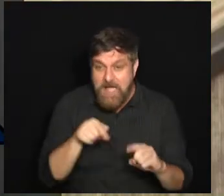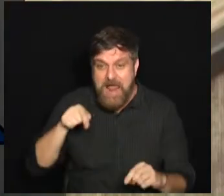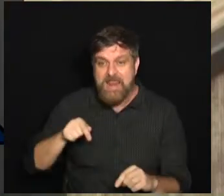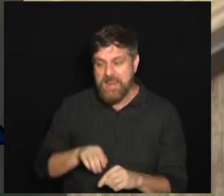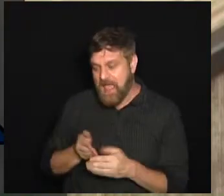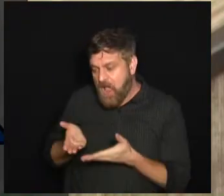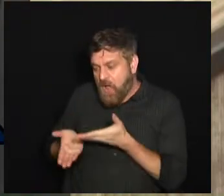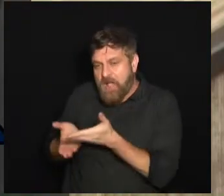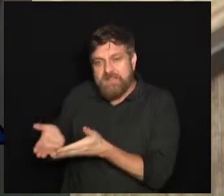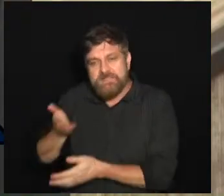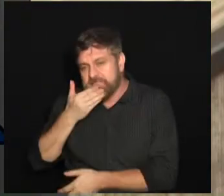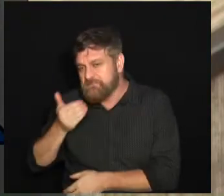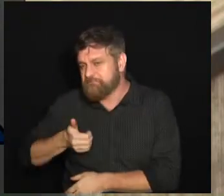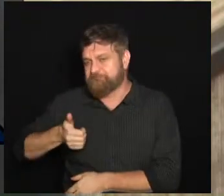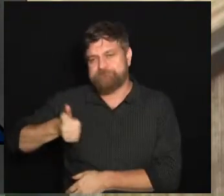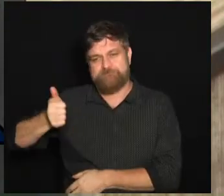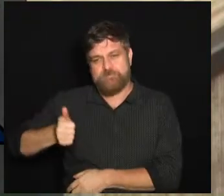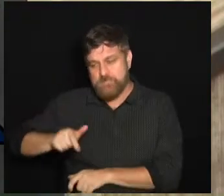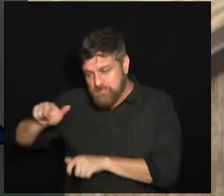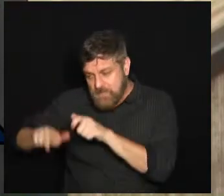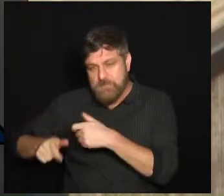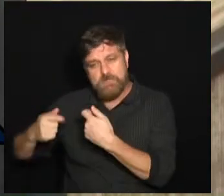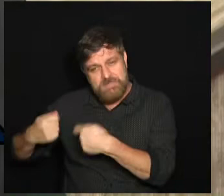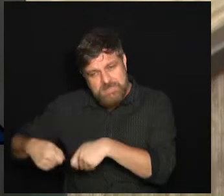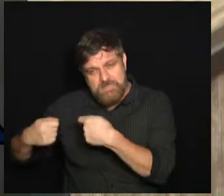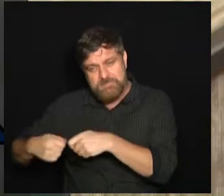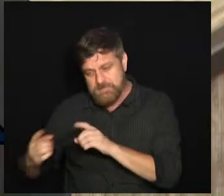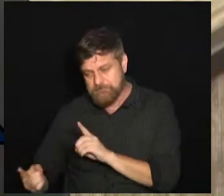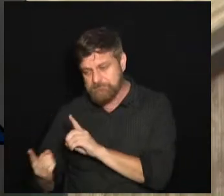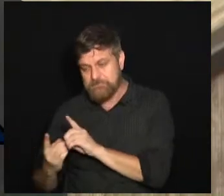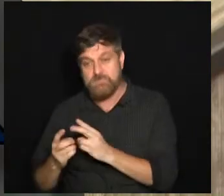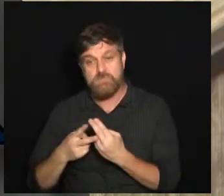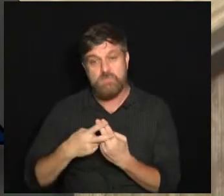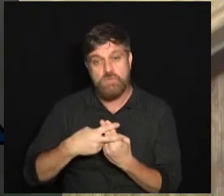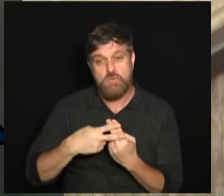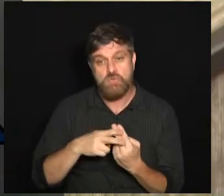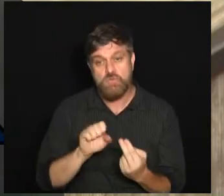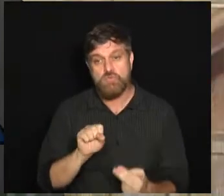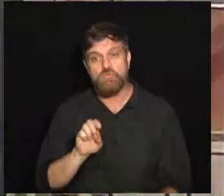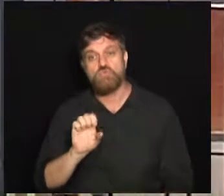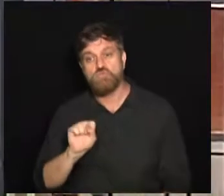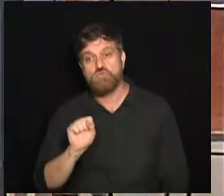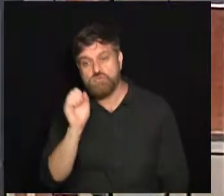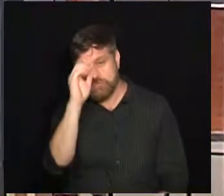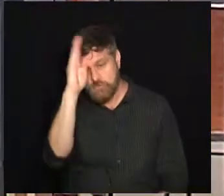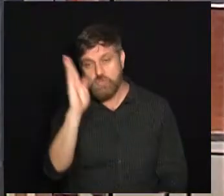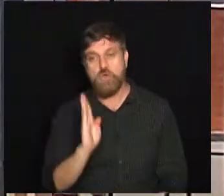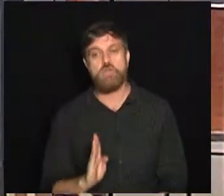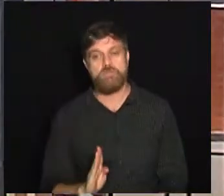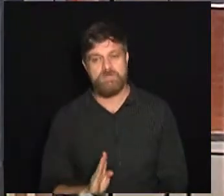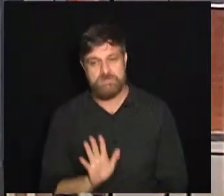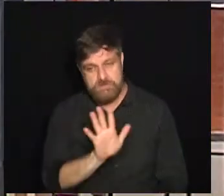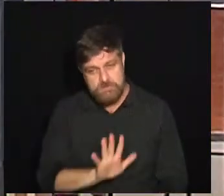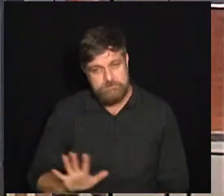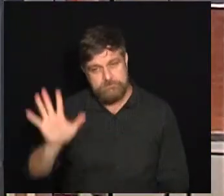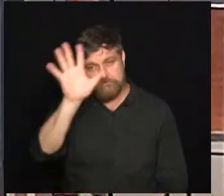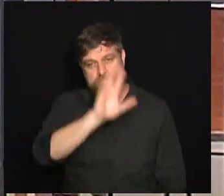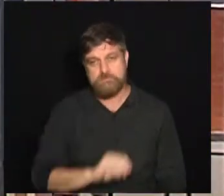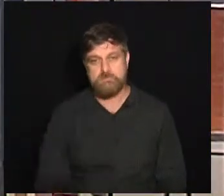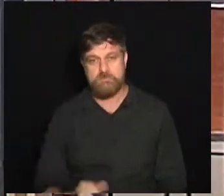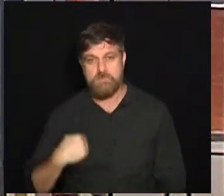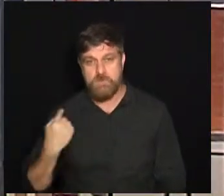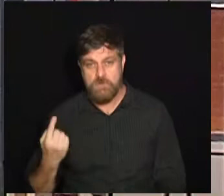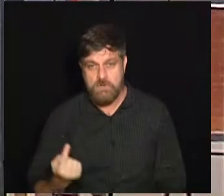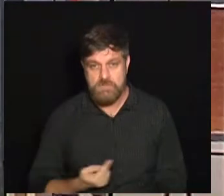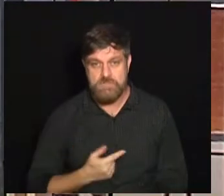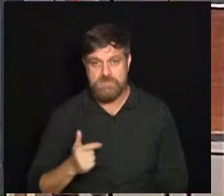melhor para as pessoas que precisam do SUS em todo o Brasil. Como estamos diante de uma